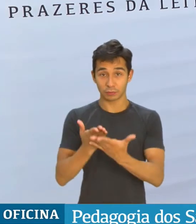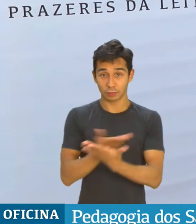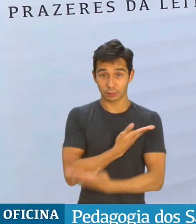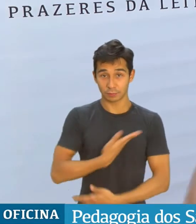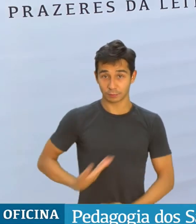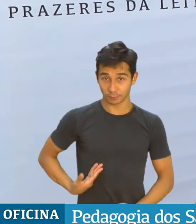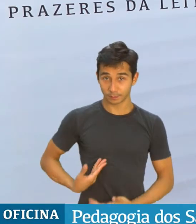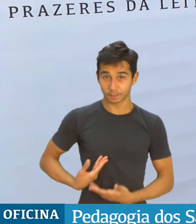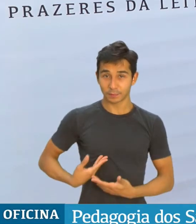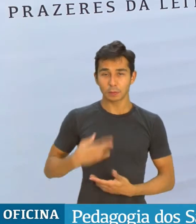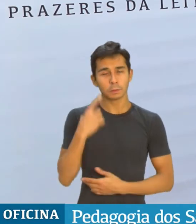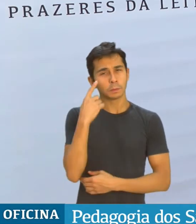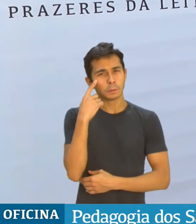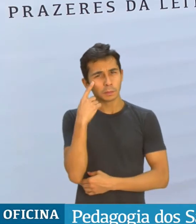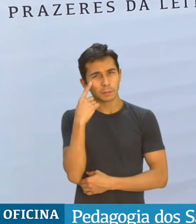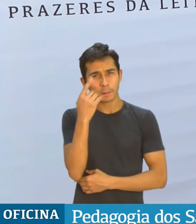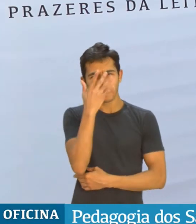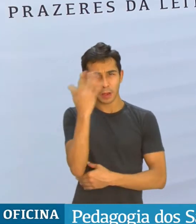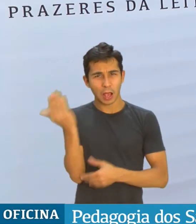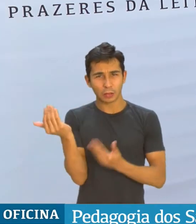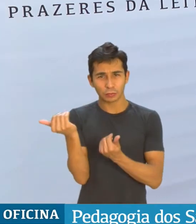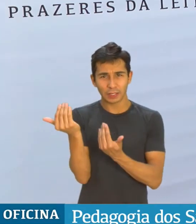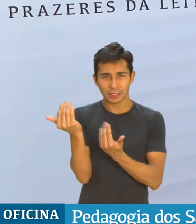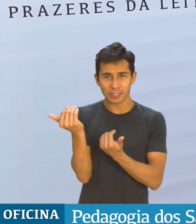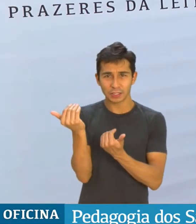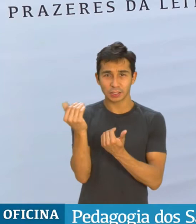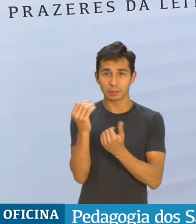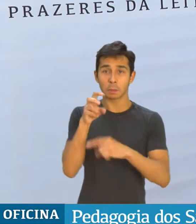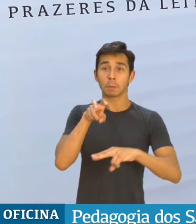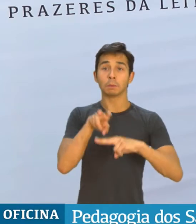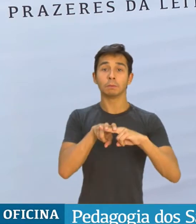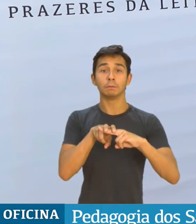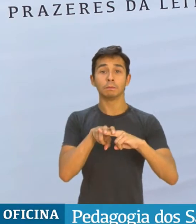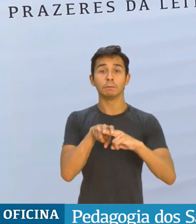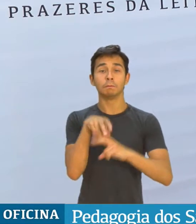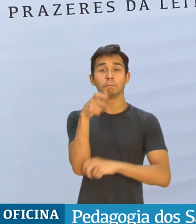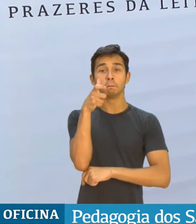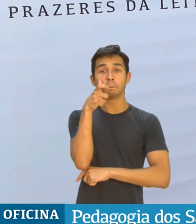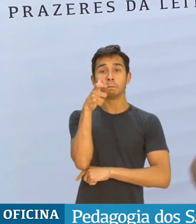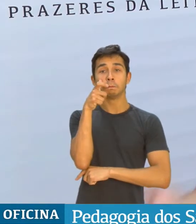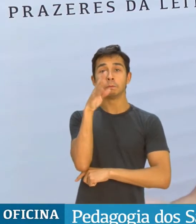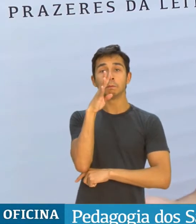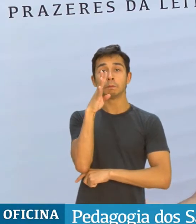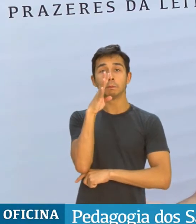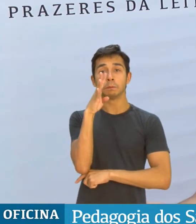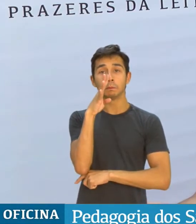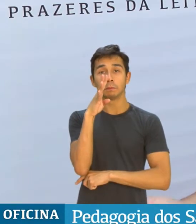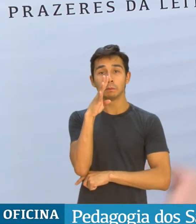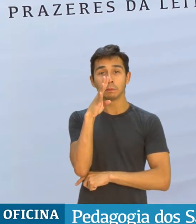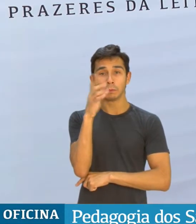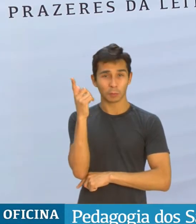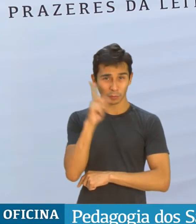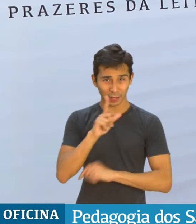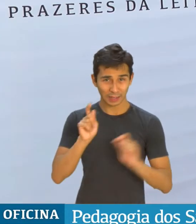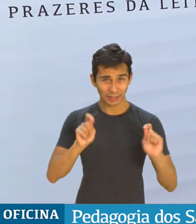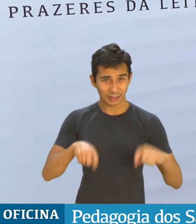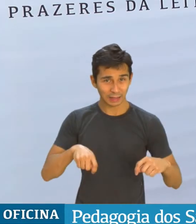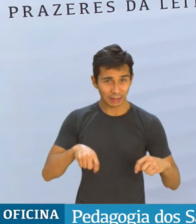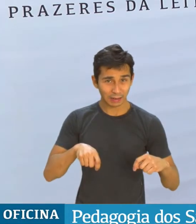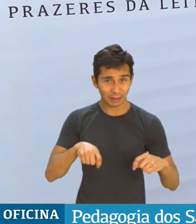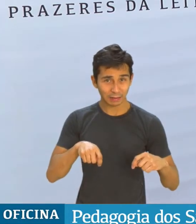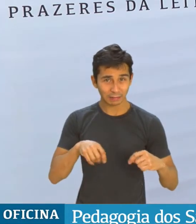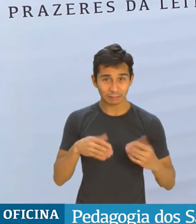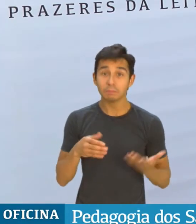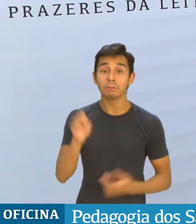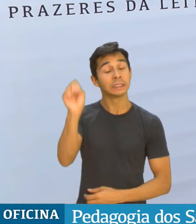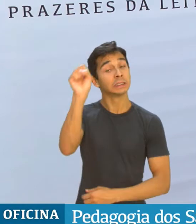o adolescente, ele fica parado? Ele presta atenção? Ele escuta mesmo?